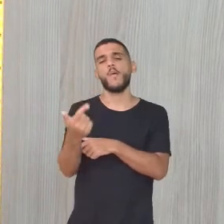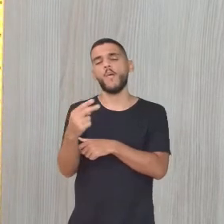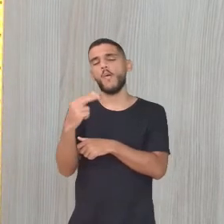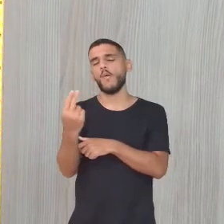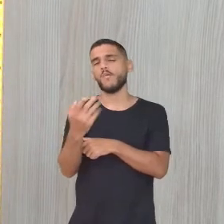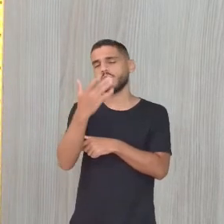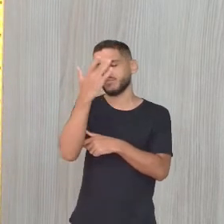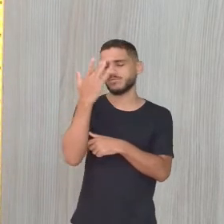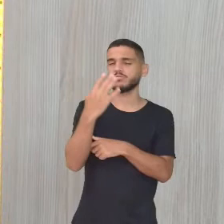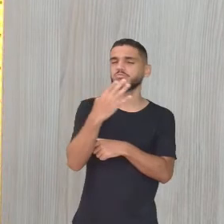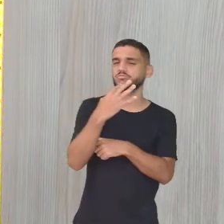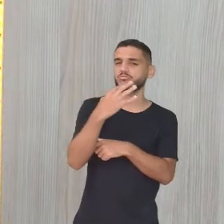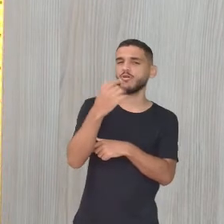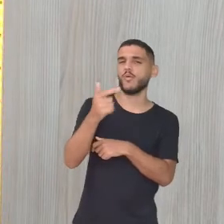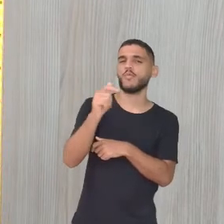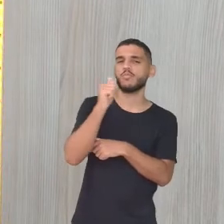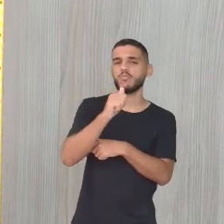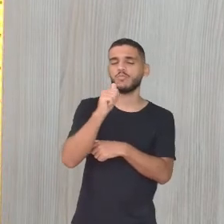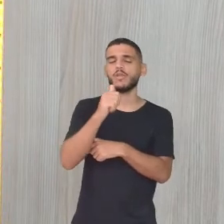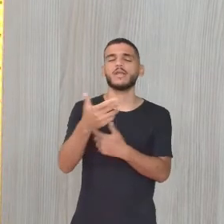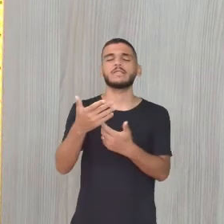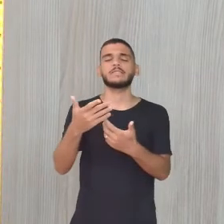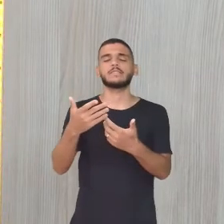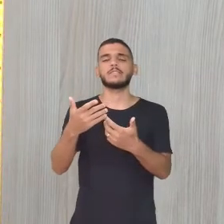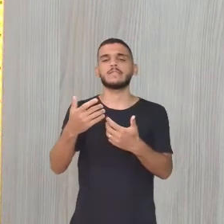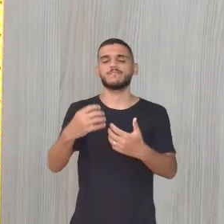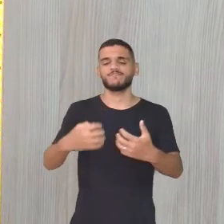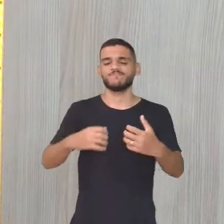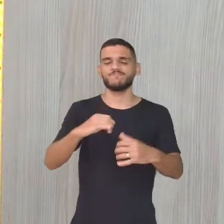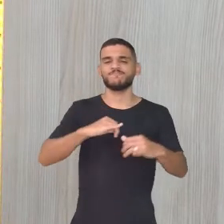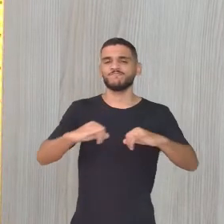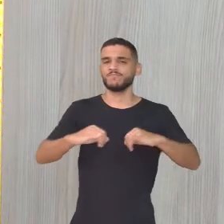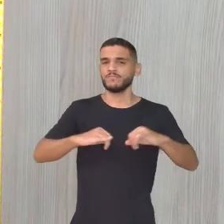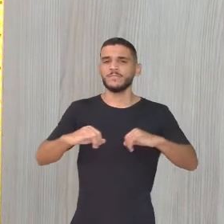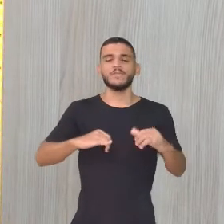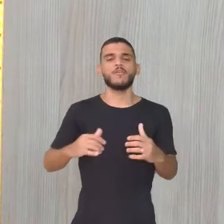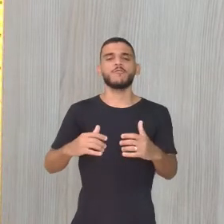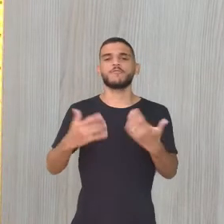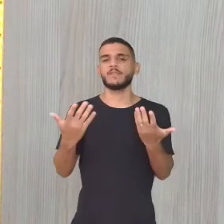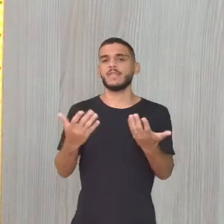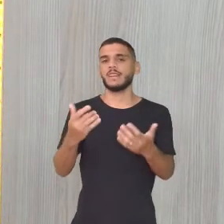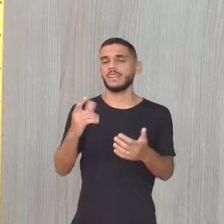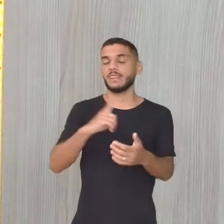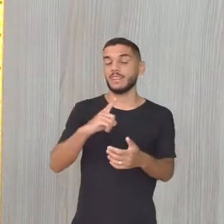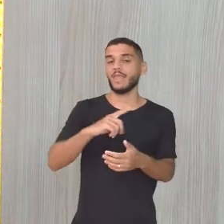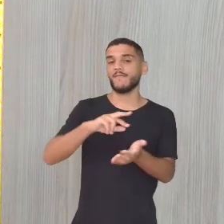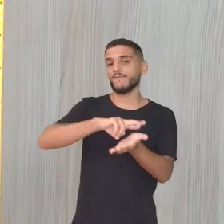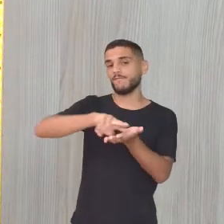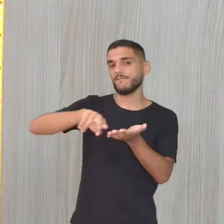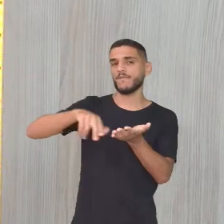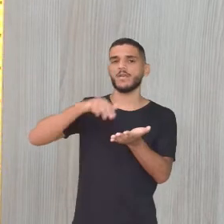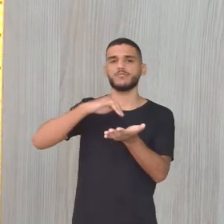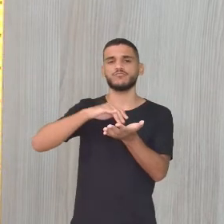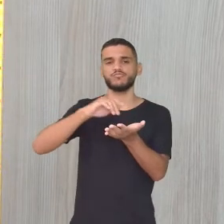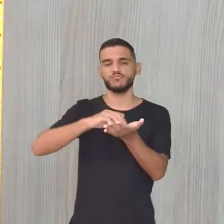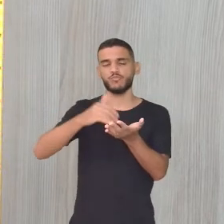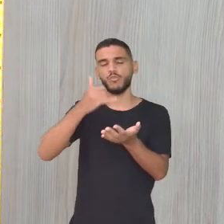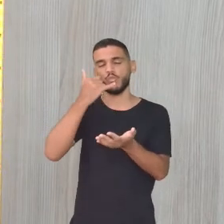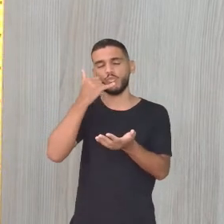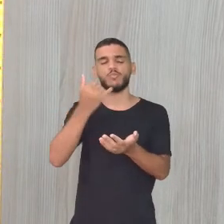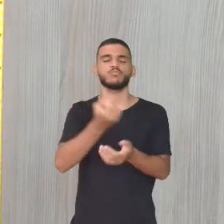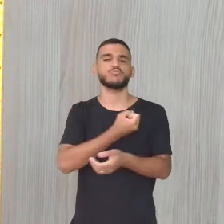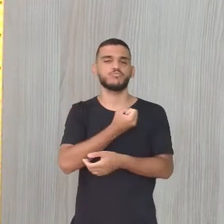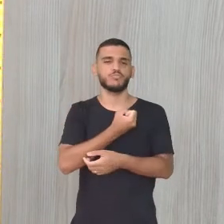sofrem alguma agressão. Existem telefones de denúncia 180, liga para a polícia o 190. Então, é importante